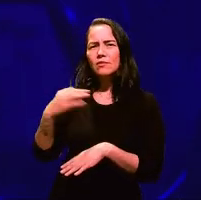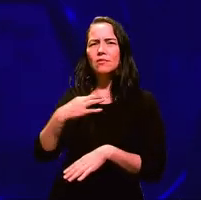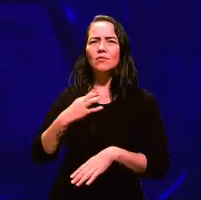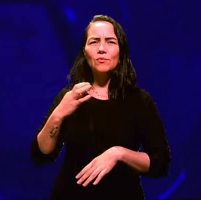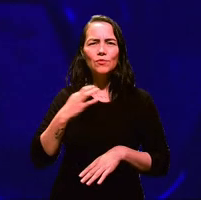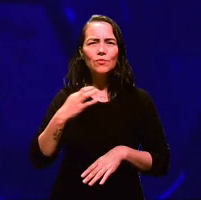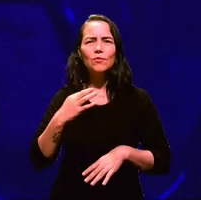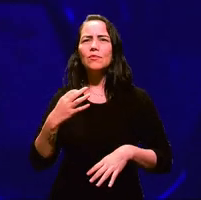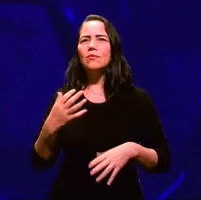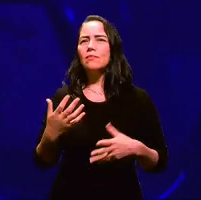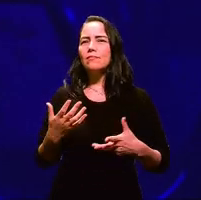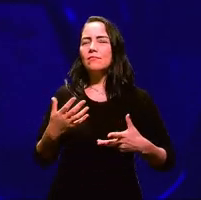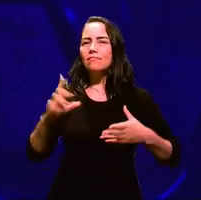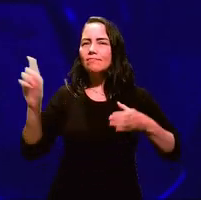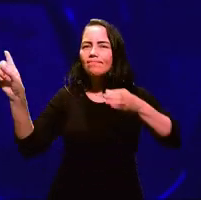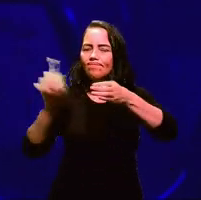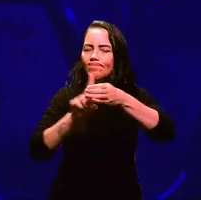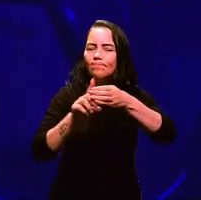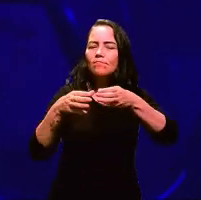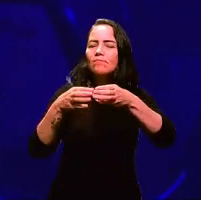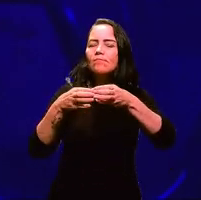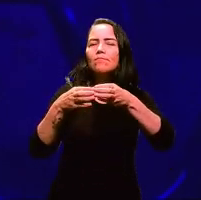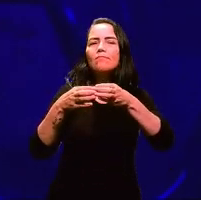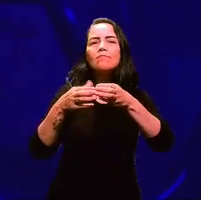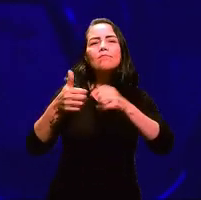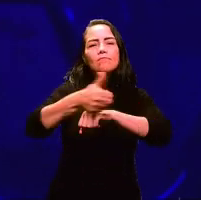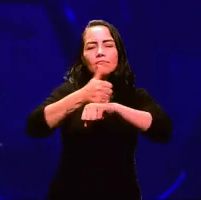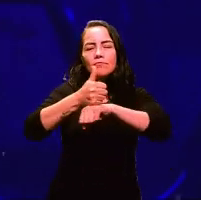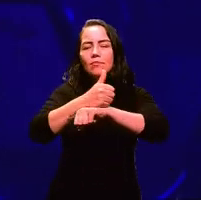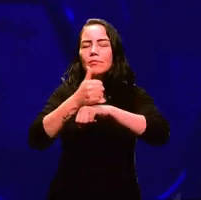o quadro de colaboradores, buscando